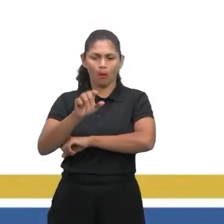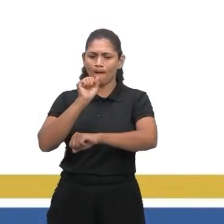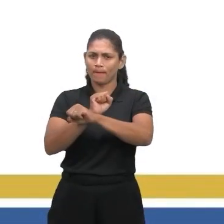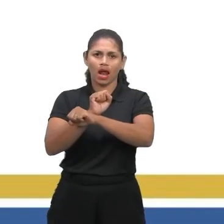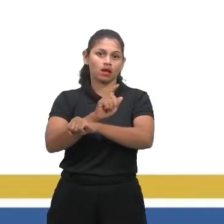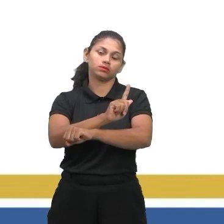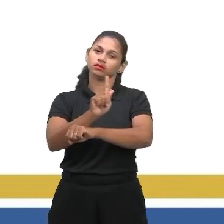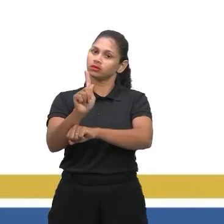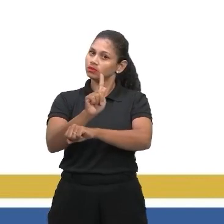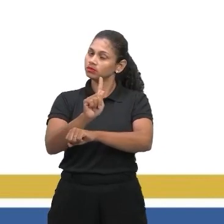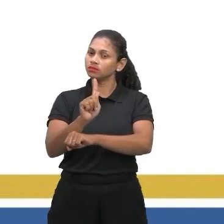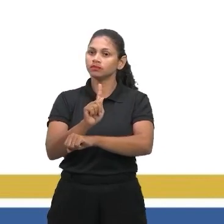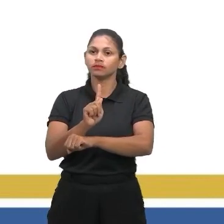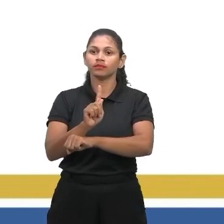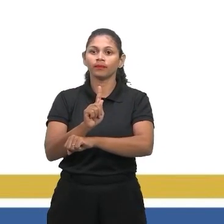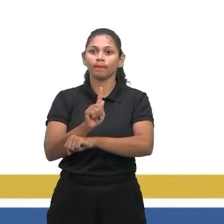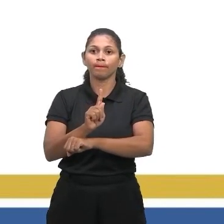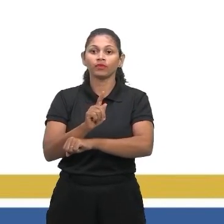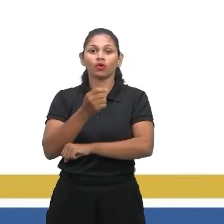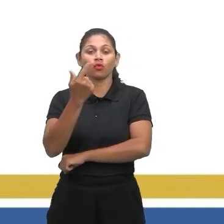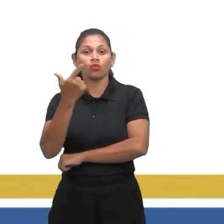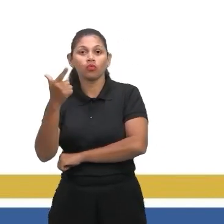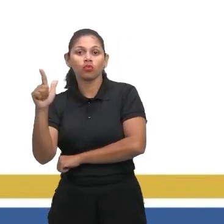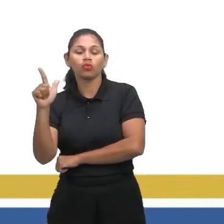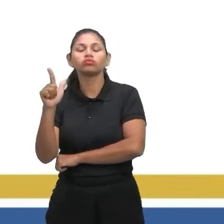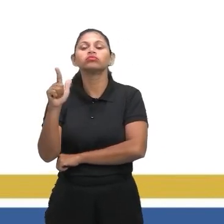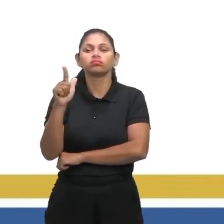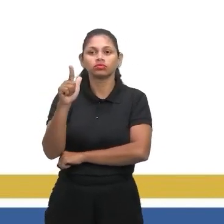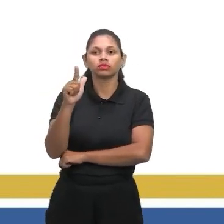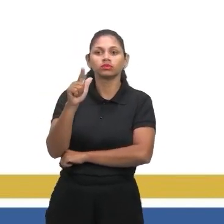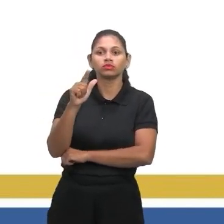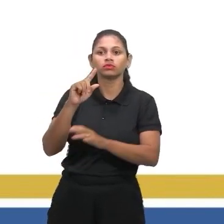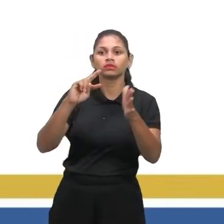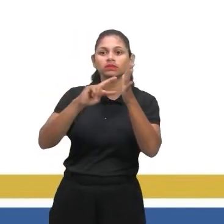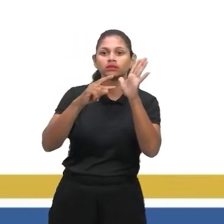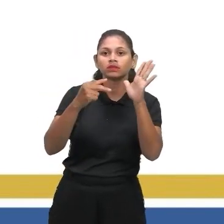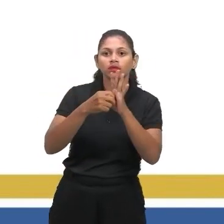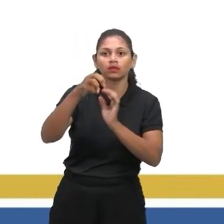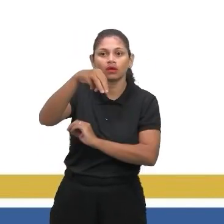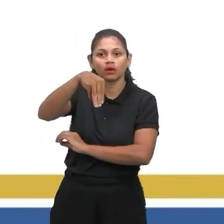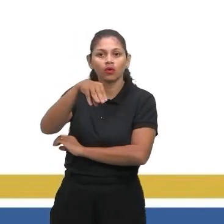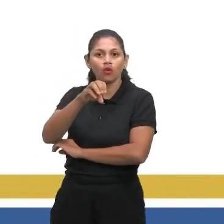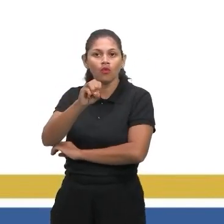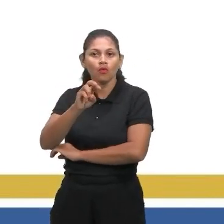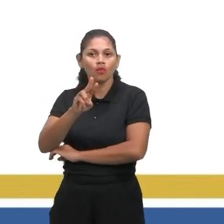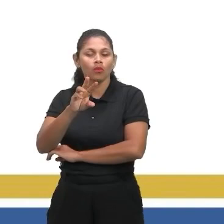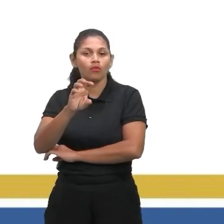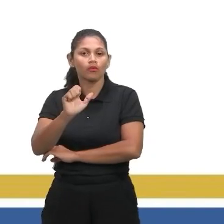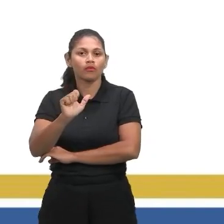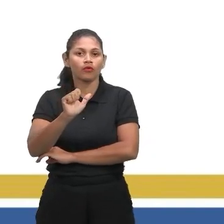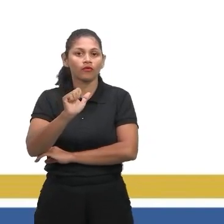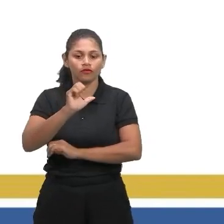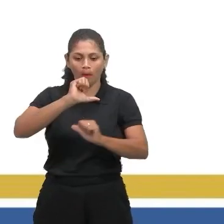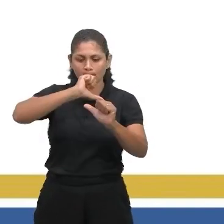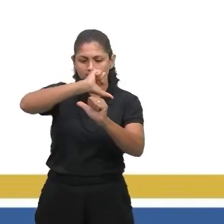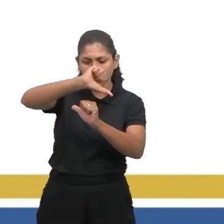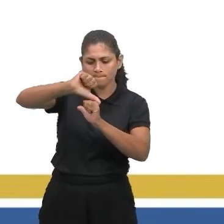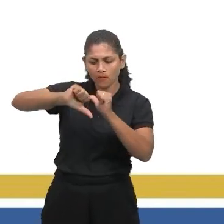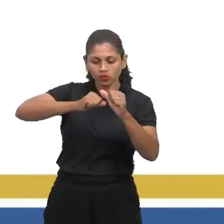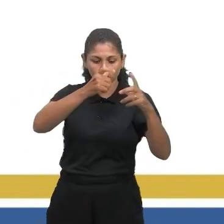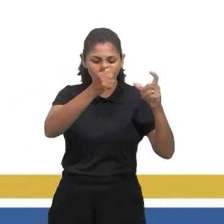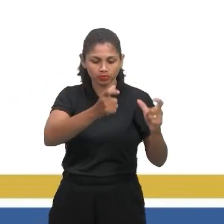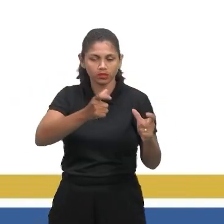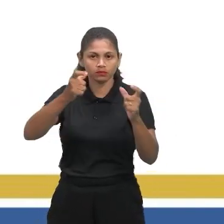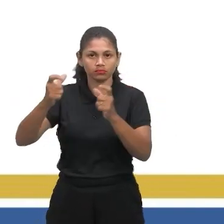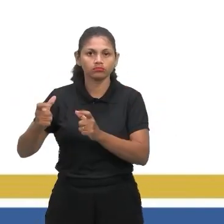muito importante é o conceito de móvel. Móvel é todo e qualquer corpo que muda de posição no decorrer do tempo, ou